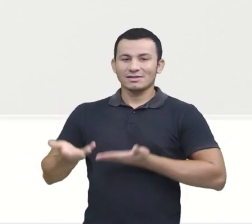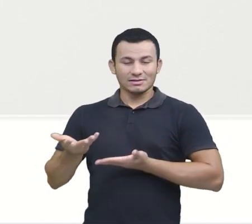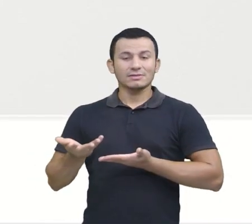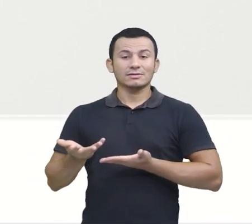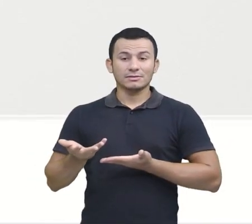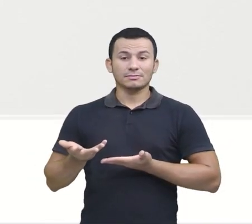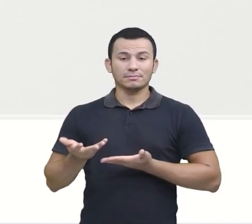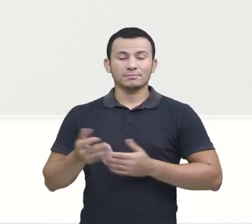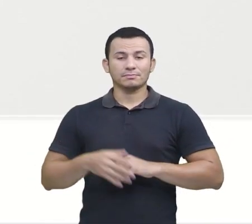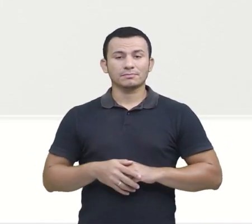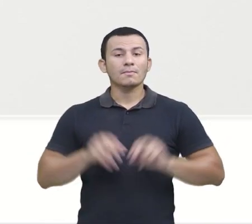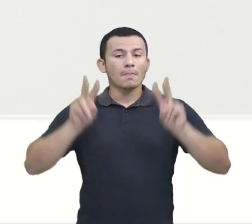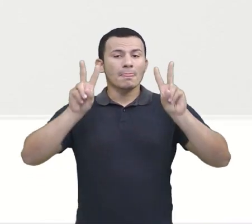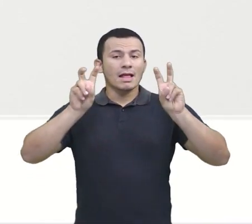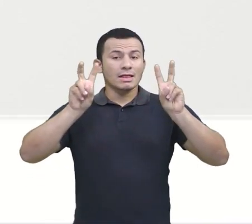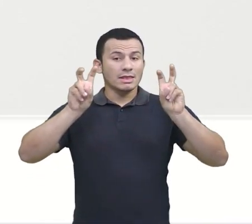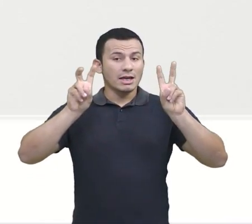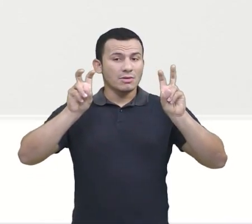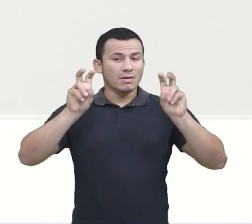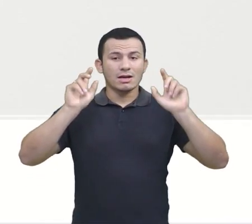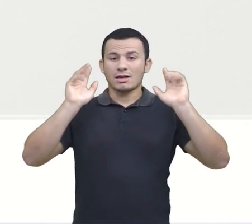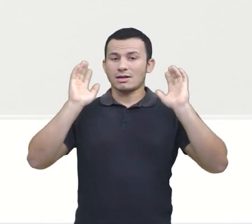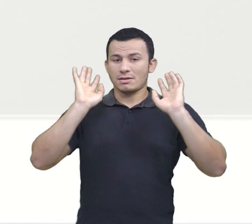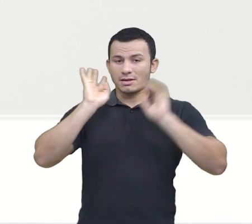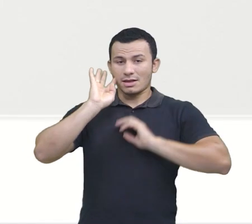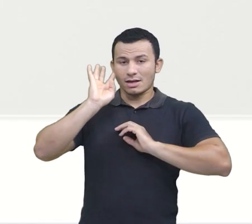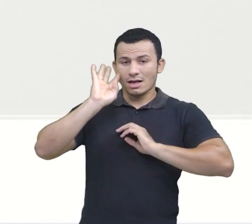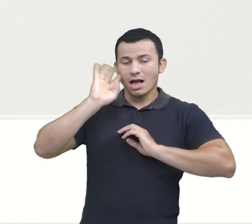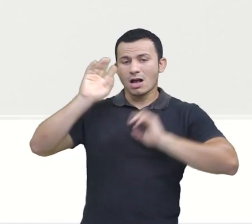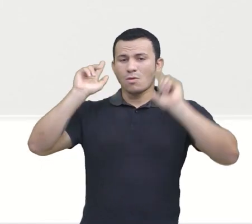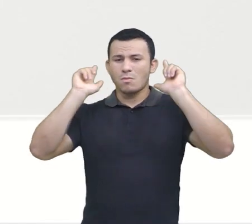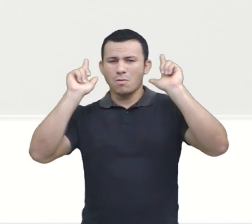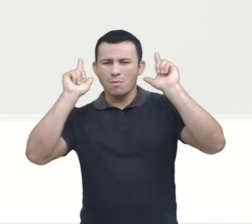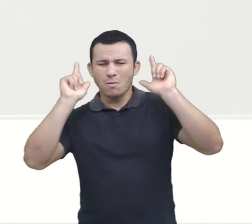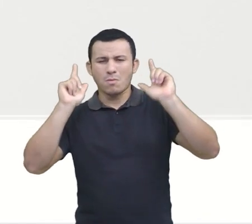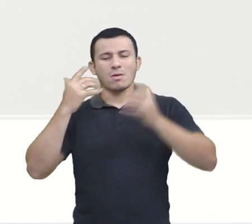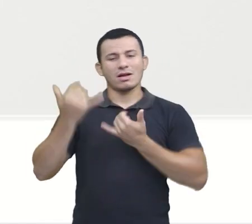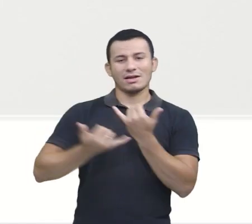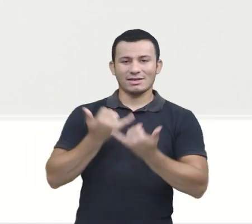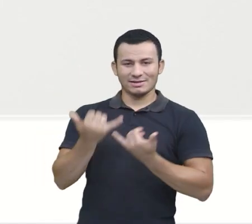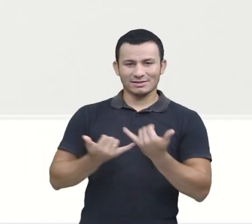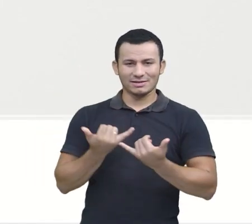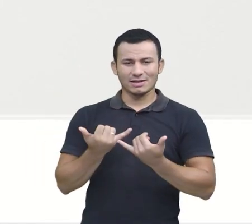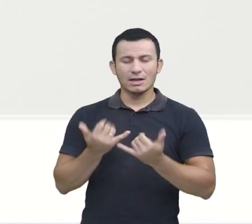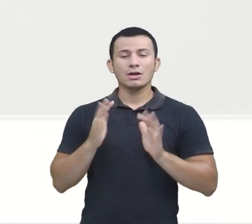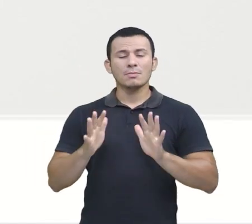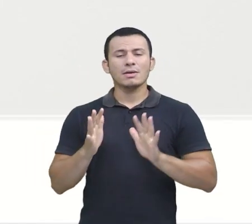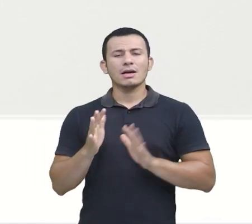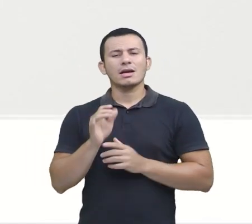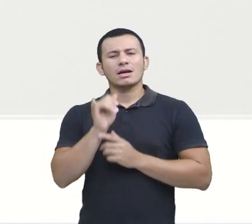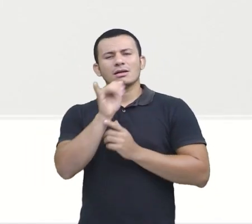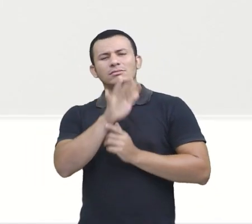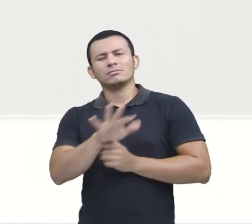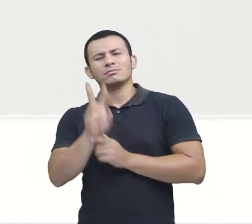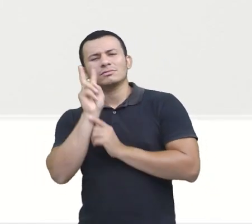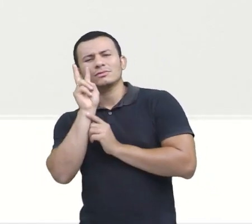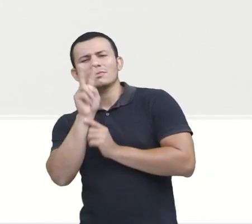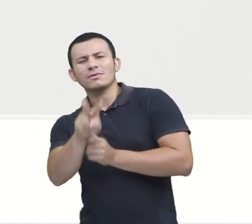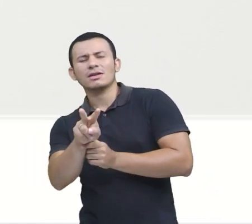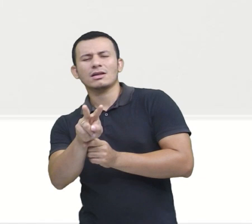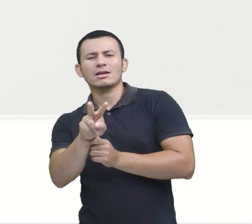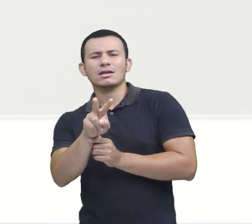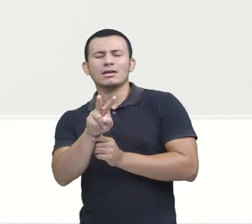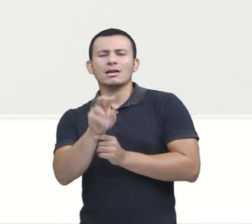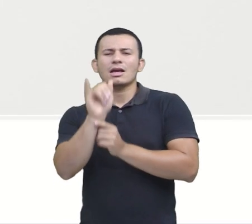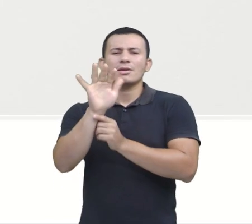ó. Brincar é divertido. E o que as crianças dessa imagem, elas estão fazendo? Elas não